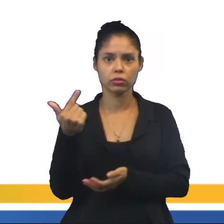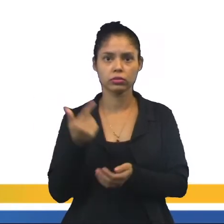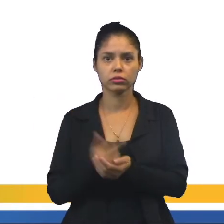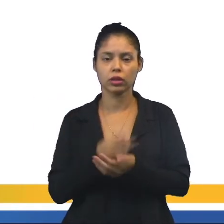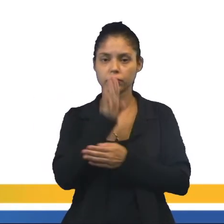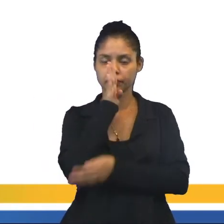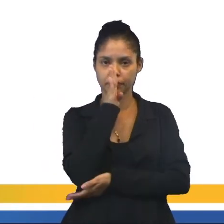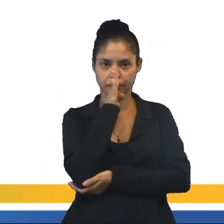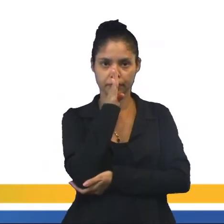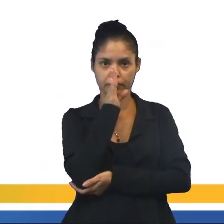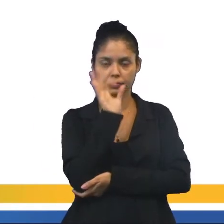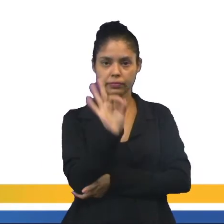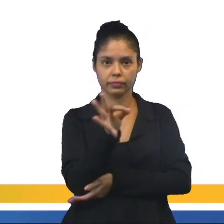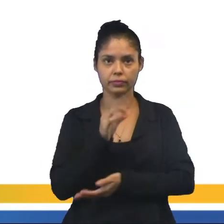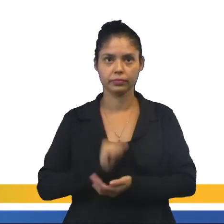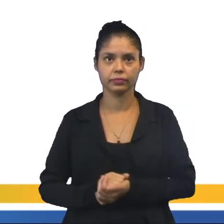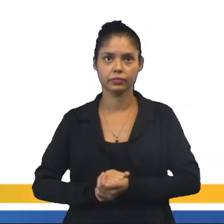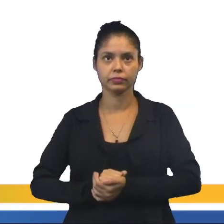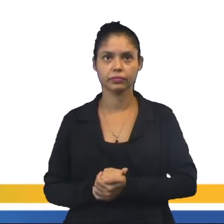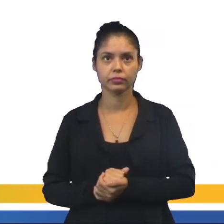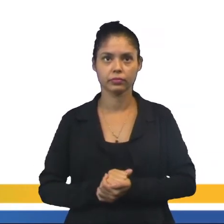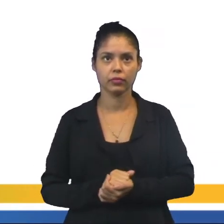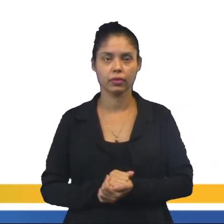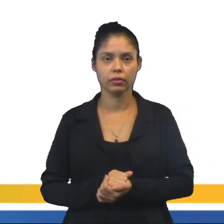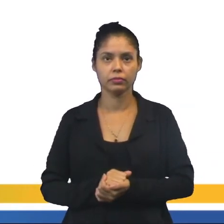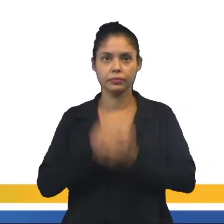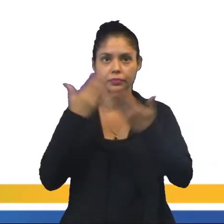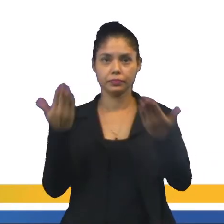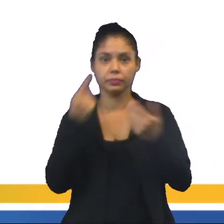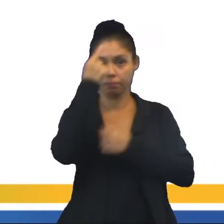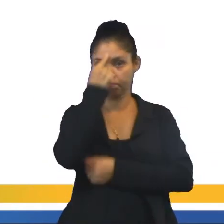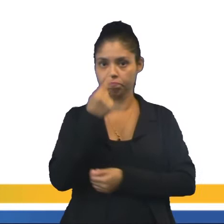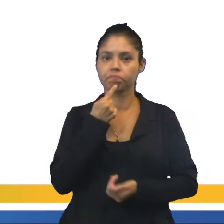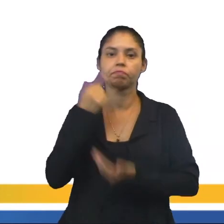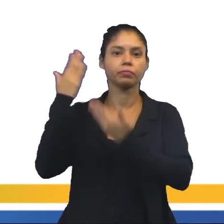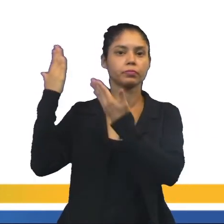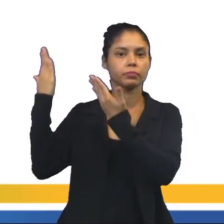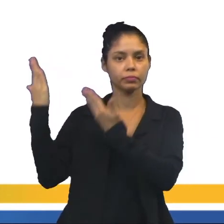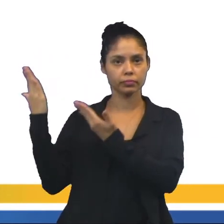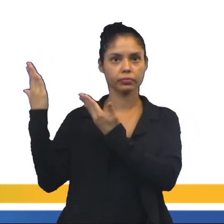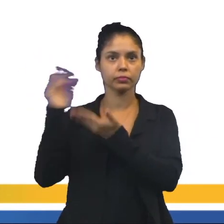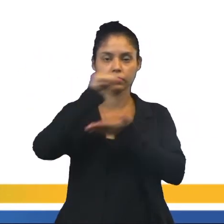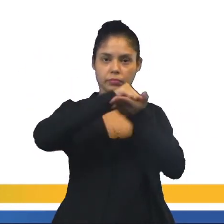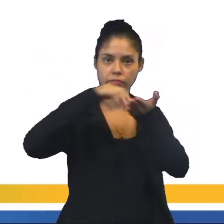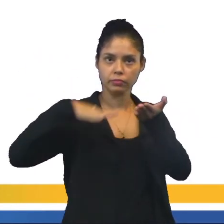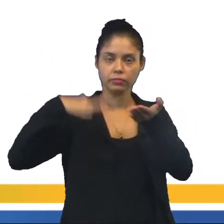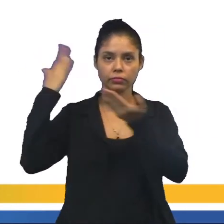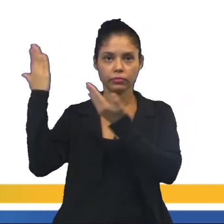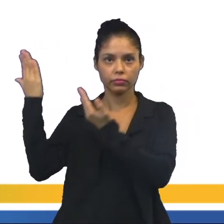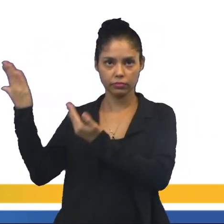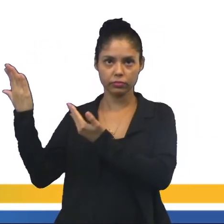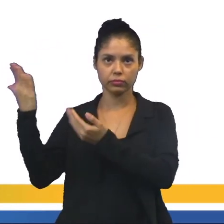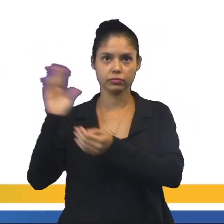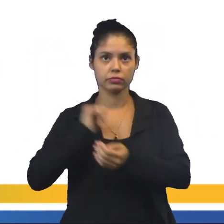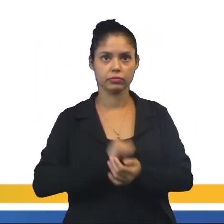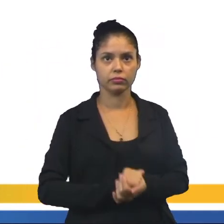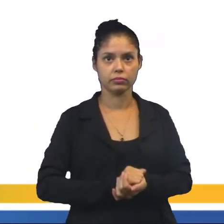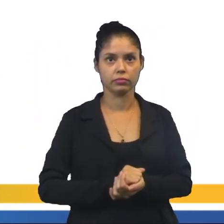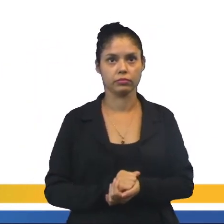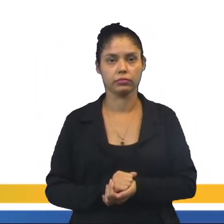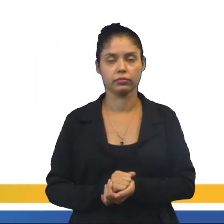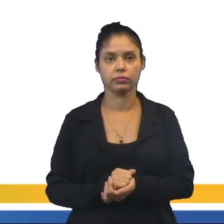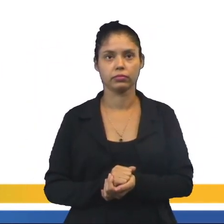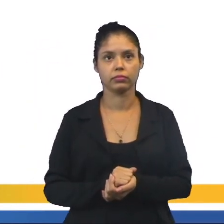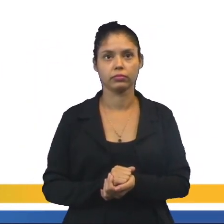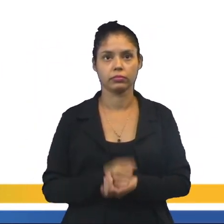outra é de silêncio tá certo E aí eu coloquei um pequeno exercício pra gente fazer eu coloquei um compasso Zinho aí